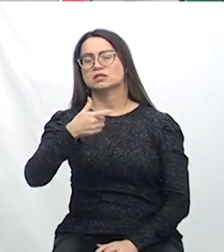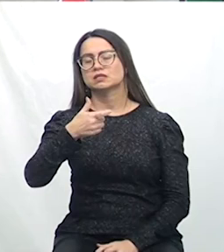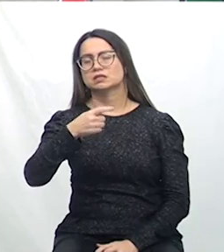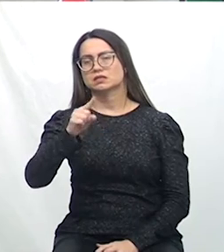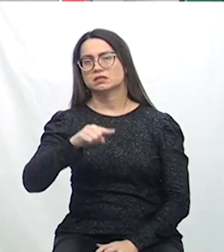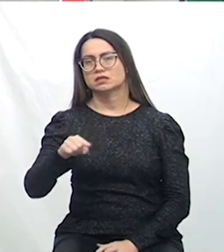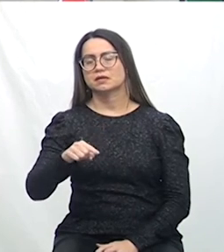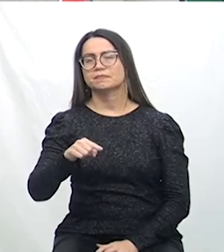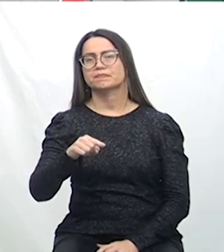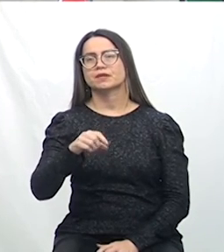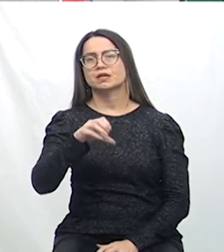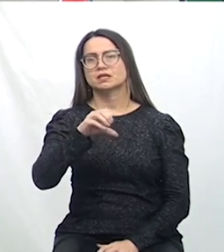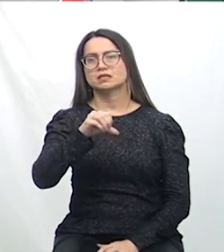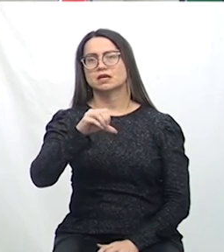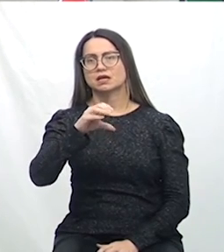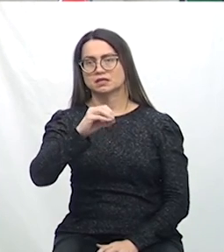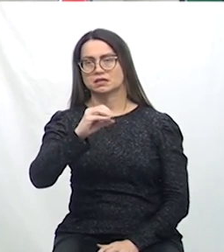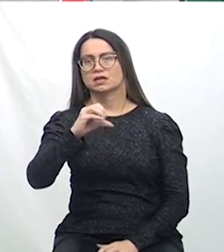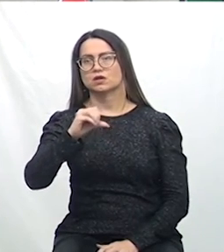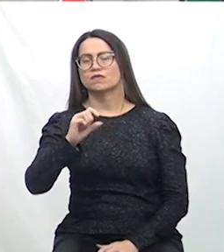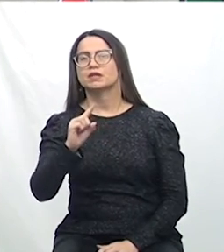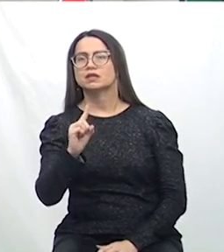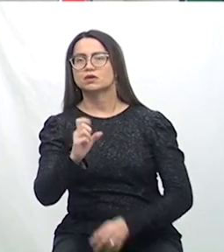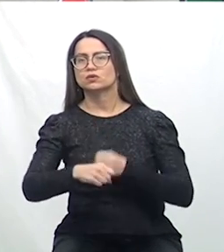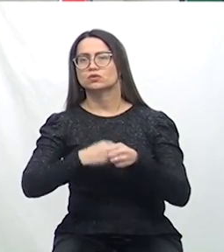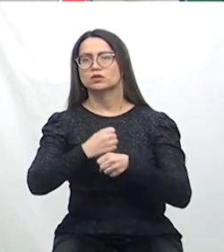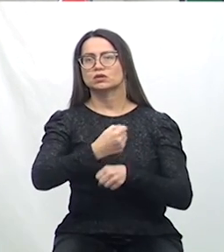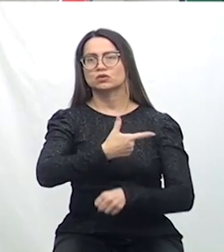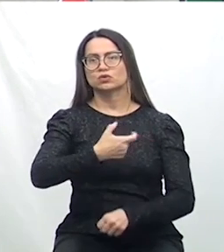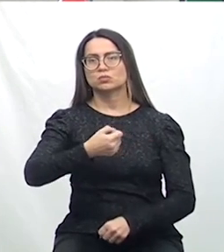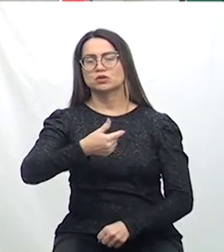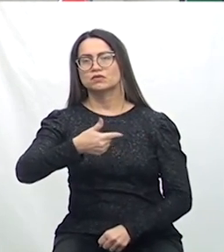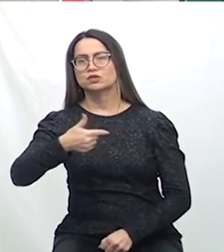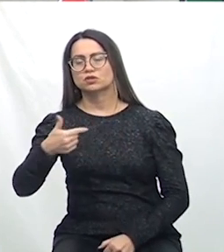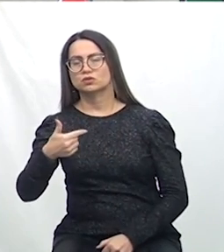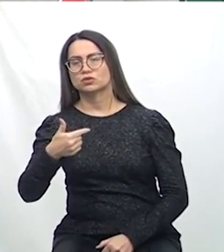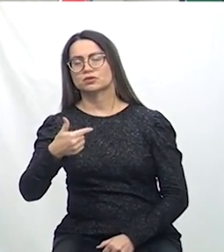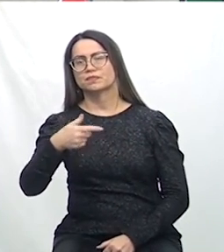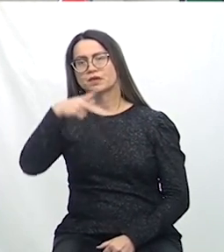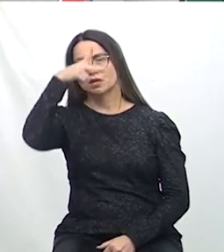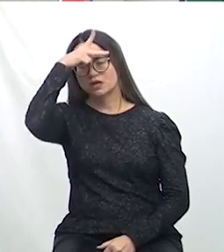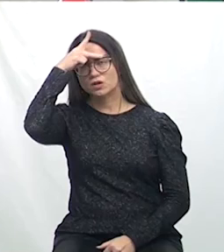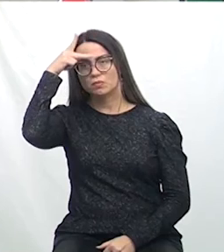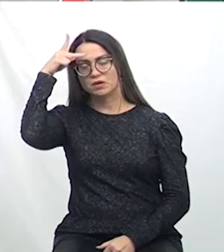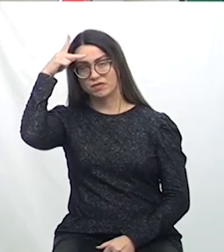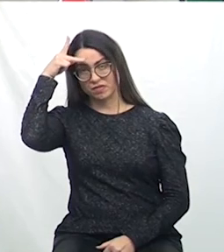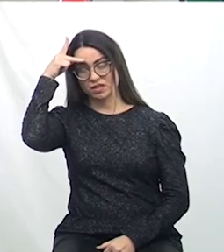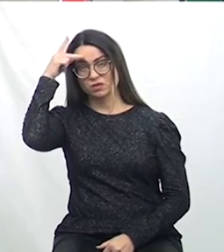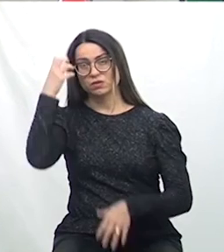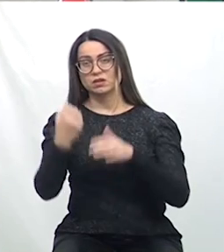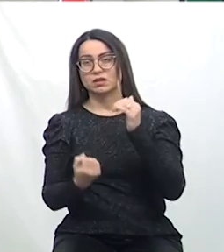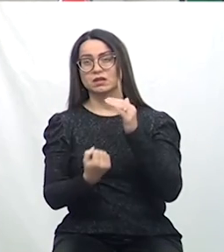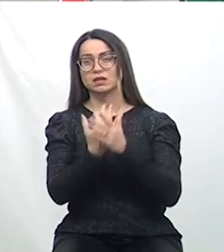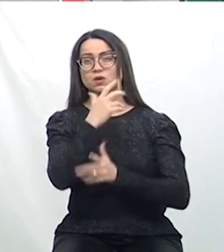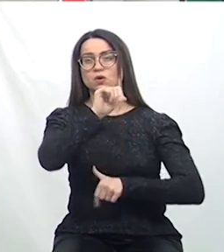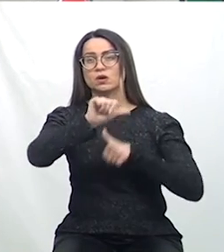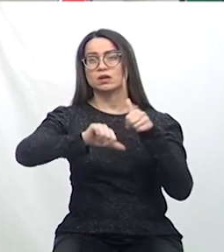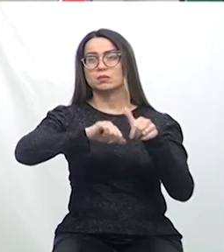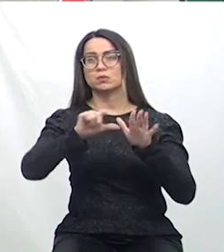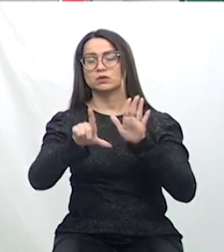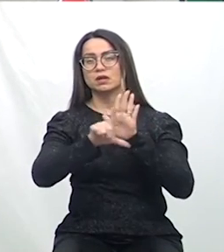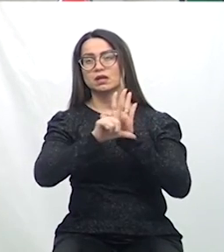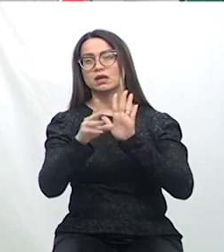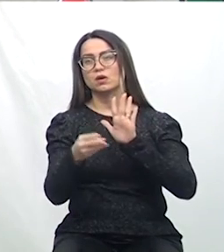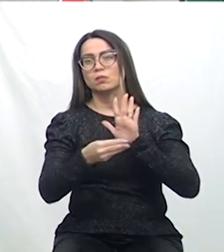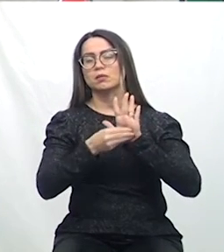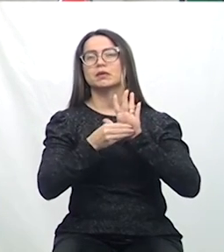PLC-EXE-031-2022, encaminhado pelo Prefeito Municipal, que altera dispositivos da Lei Complementar número